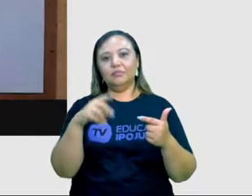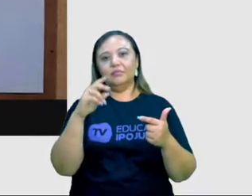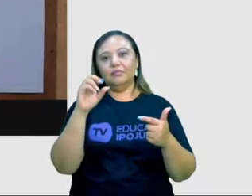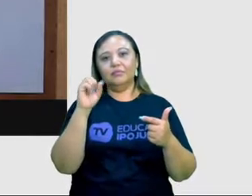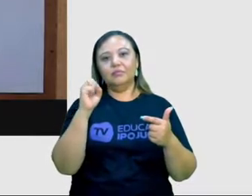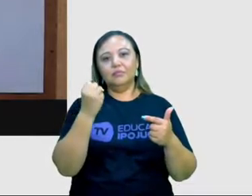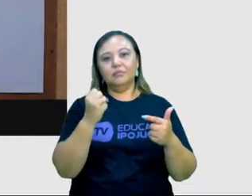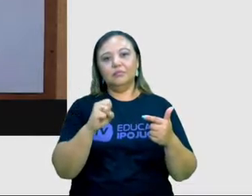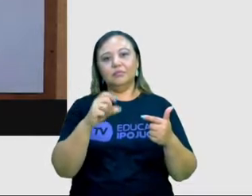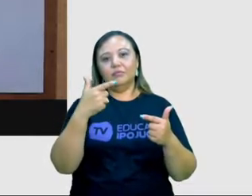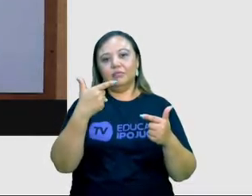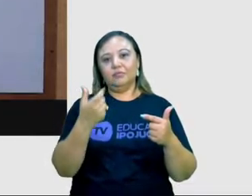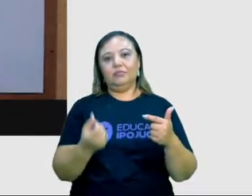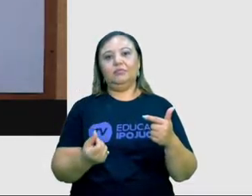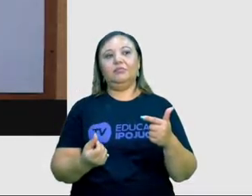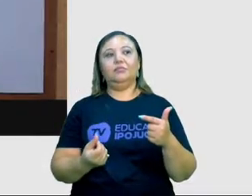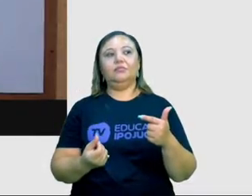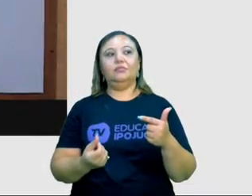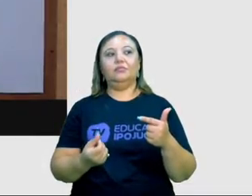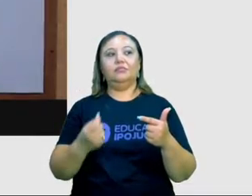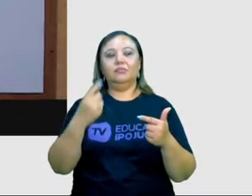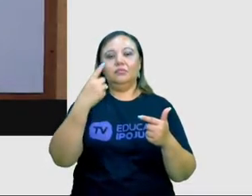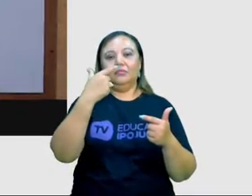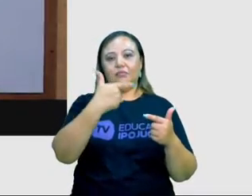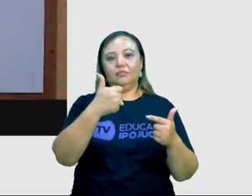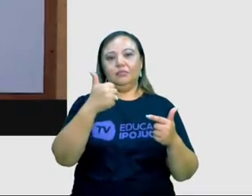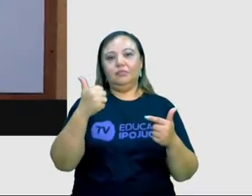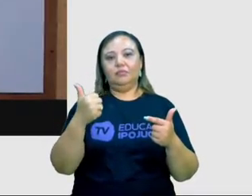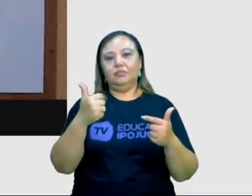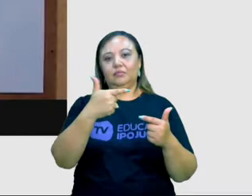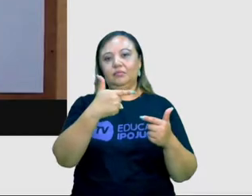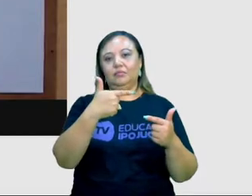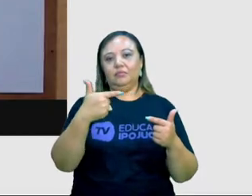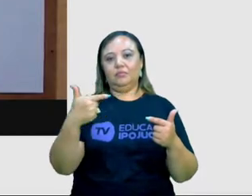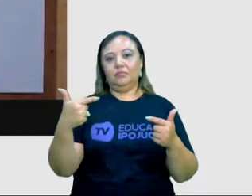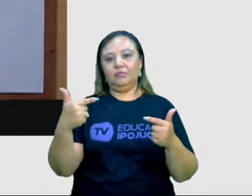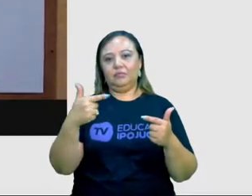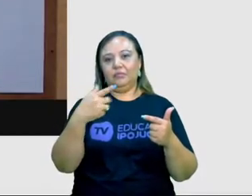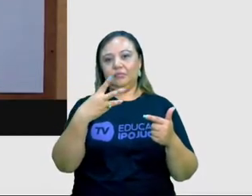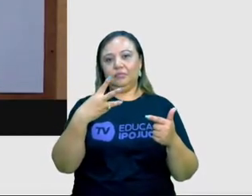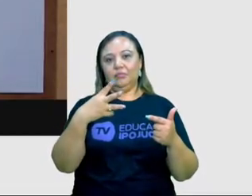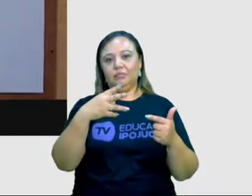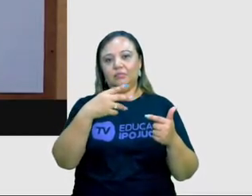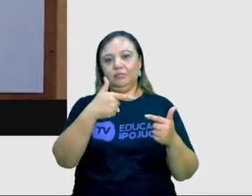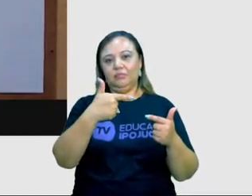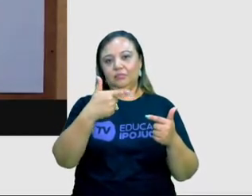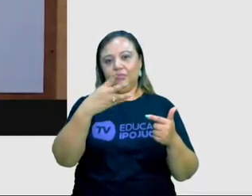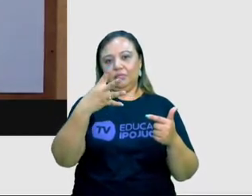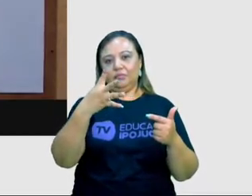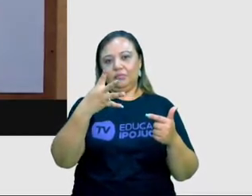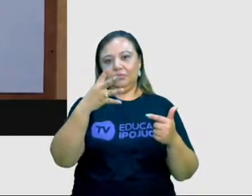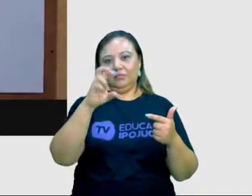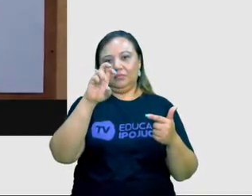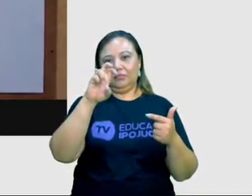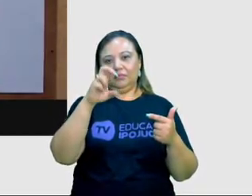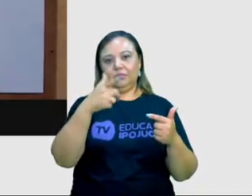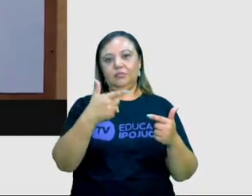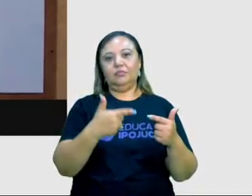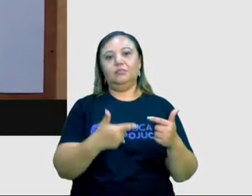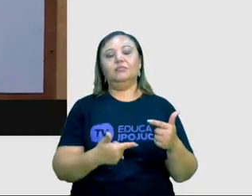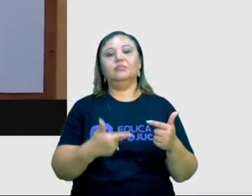18, 19, 20. 21, 22, 23, 24,